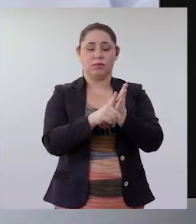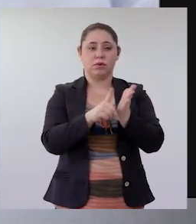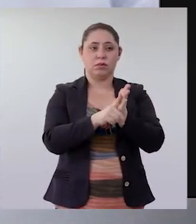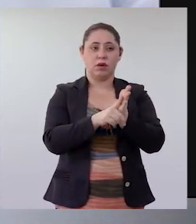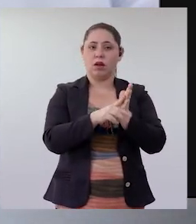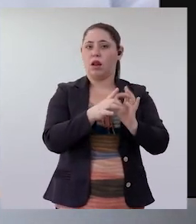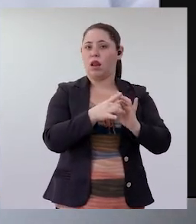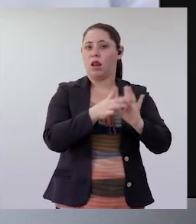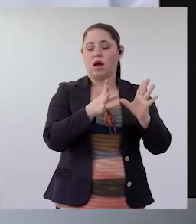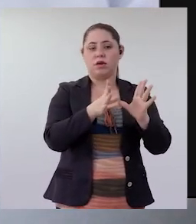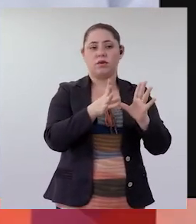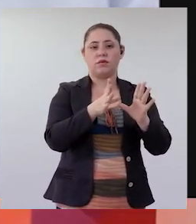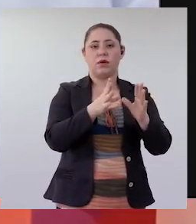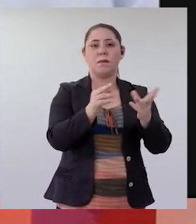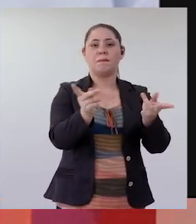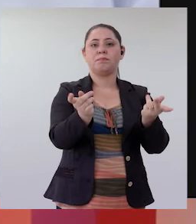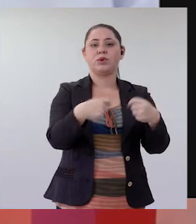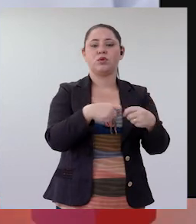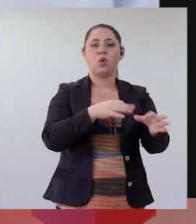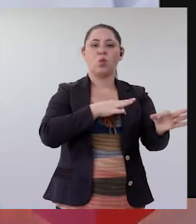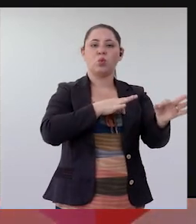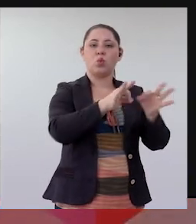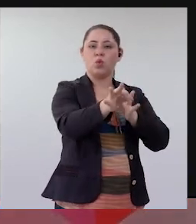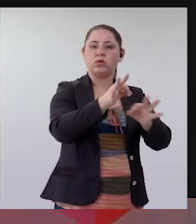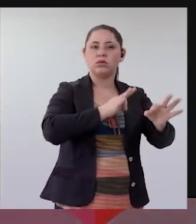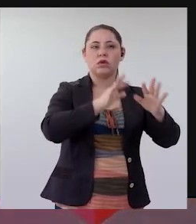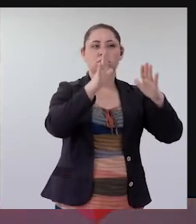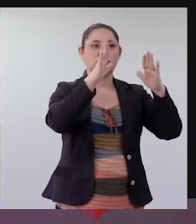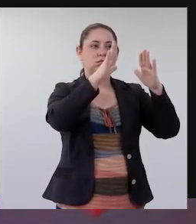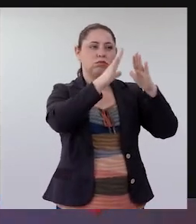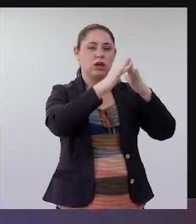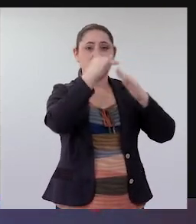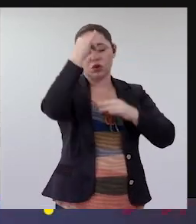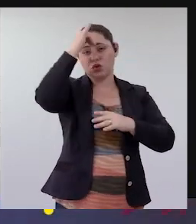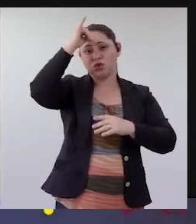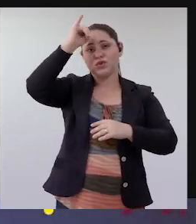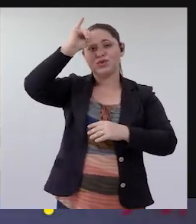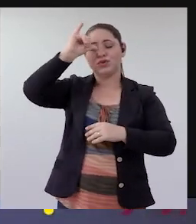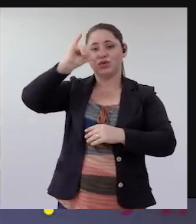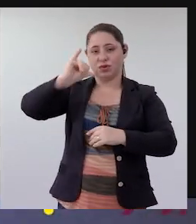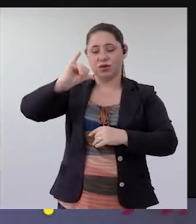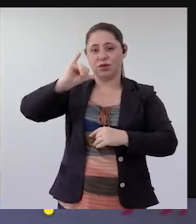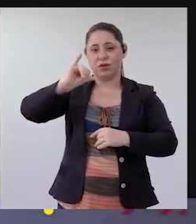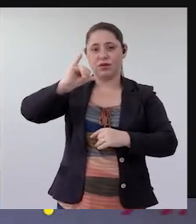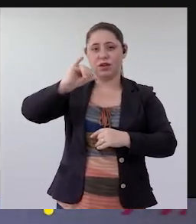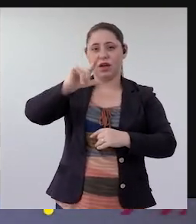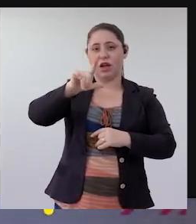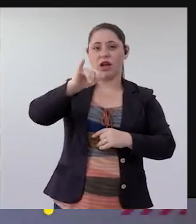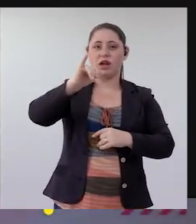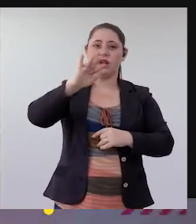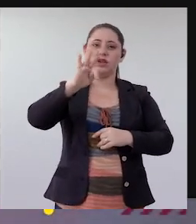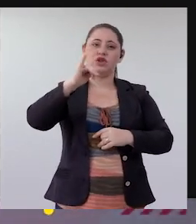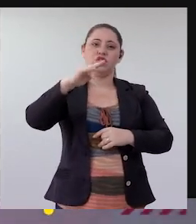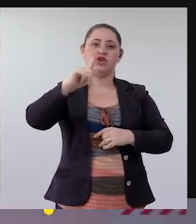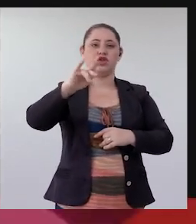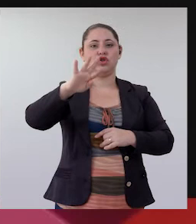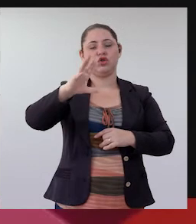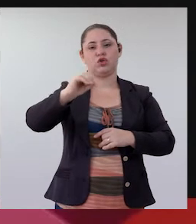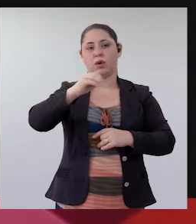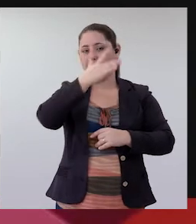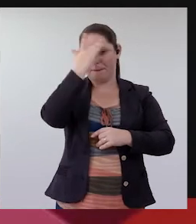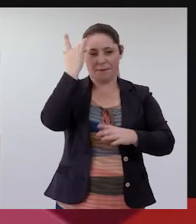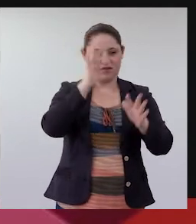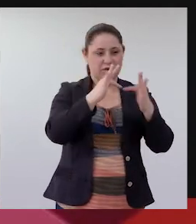uma ampla possibilidade de planejamento patrimonial, de evitar, né, litígio entre